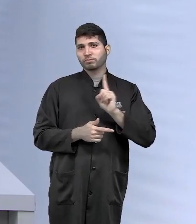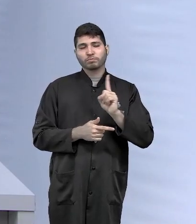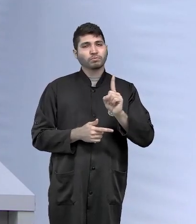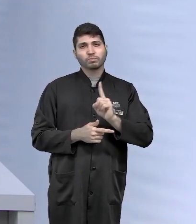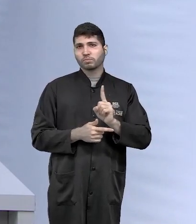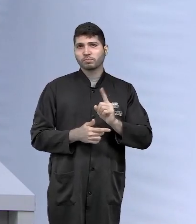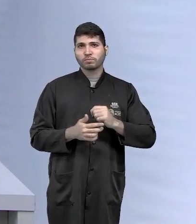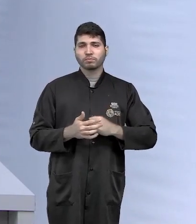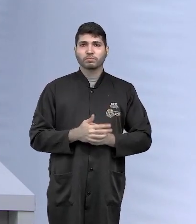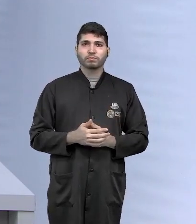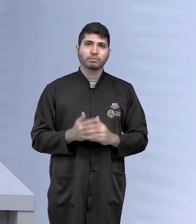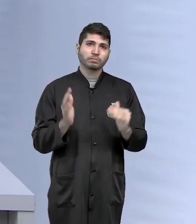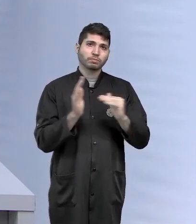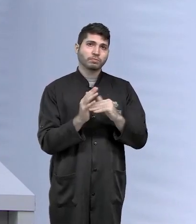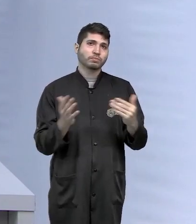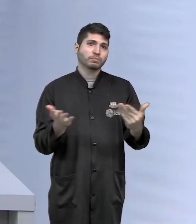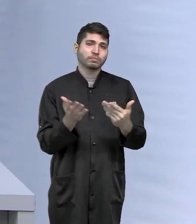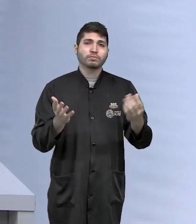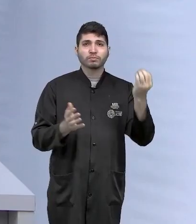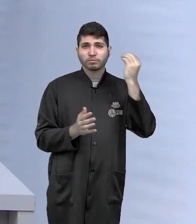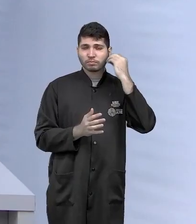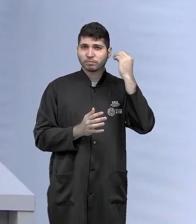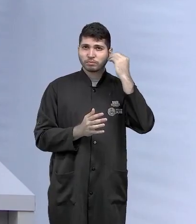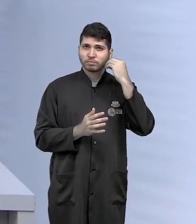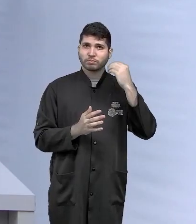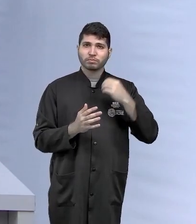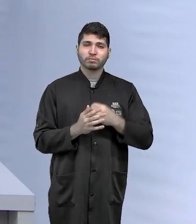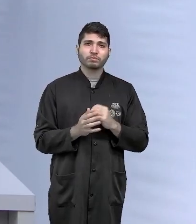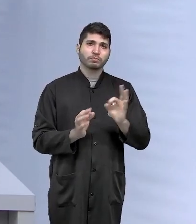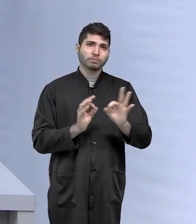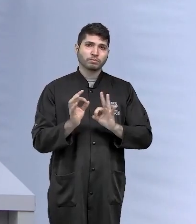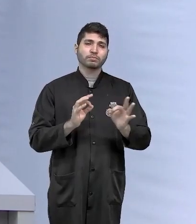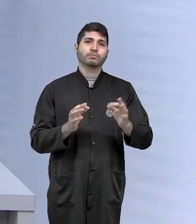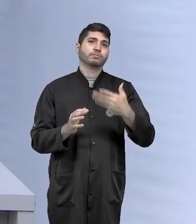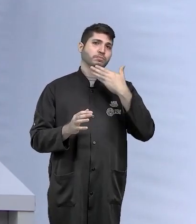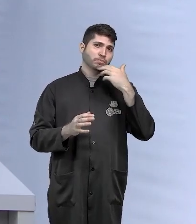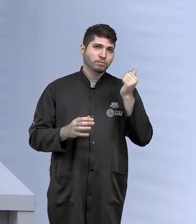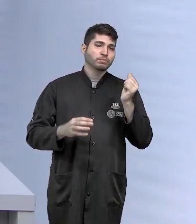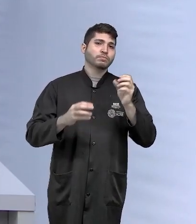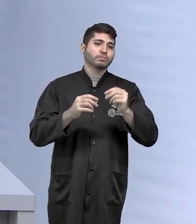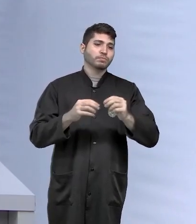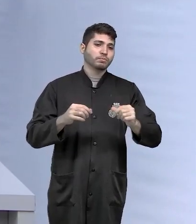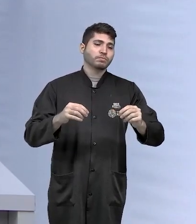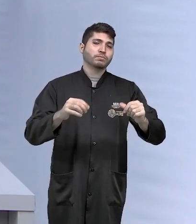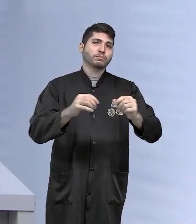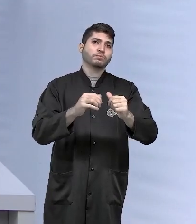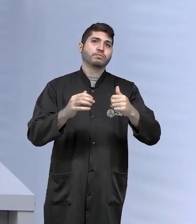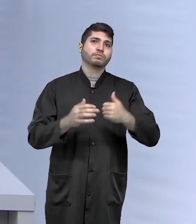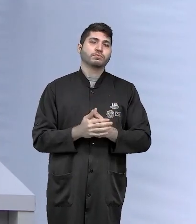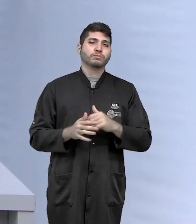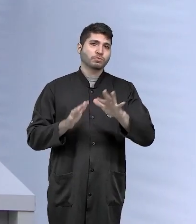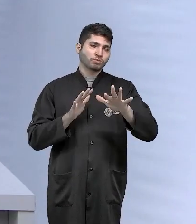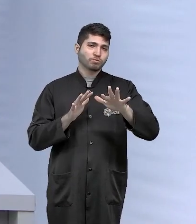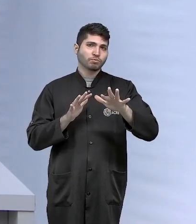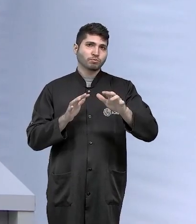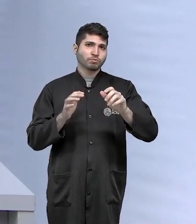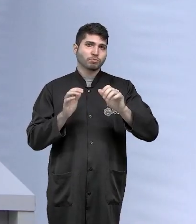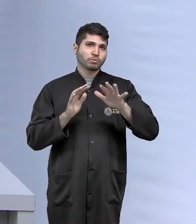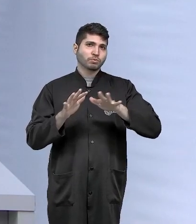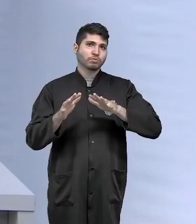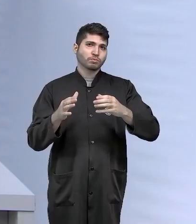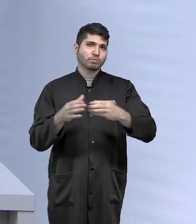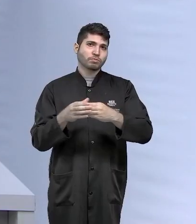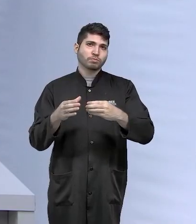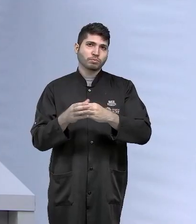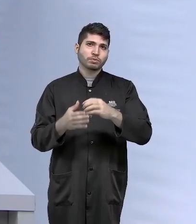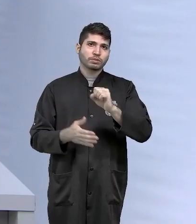buscam uma tentativa de dividir melhor as terras, né? O movimento dos sem terras é muito forte no Brasil, mas não